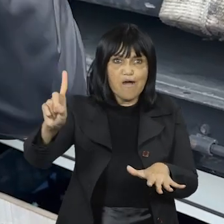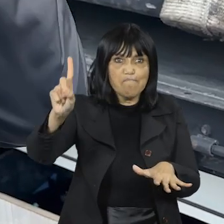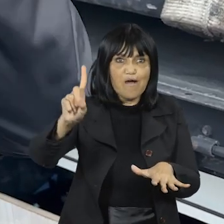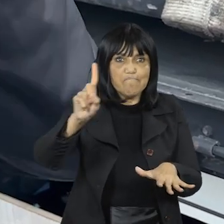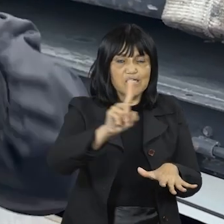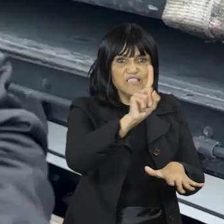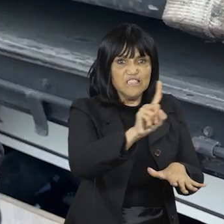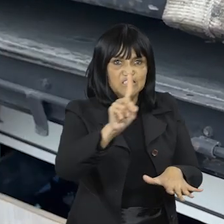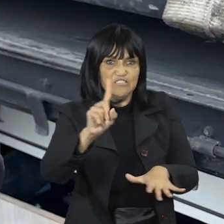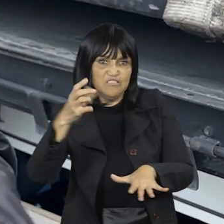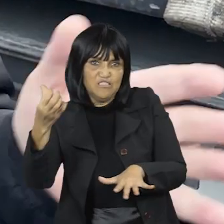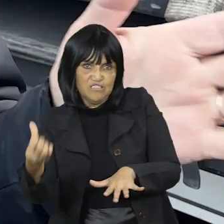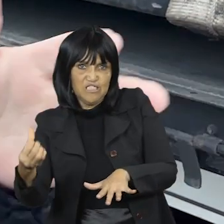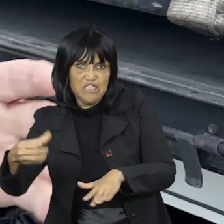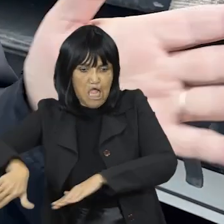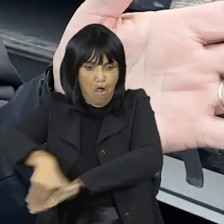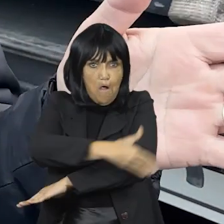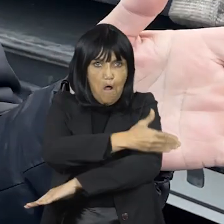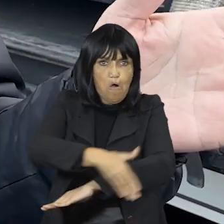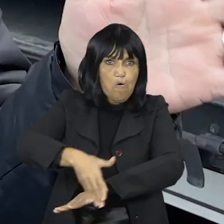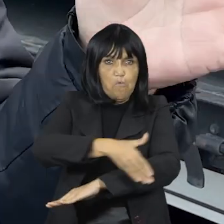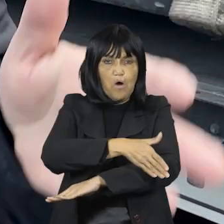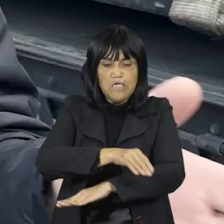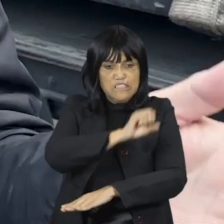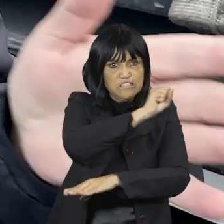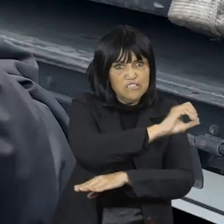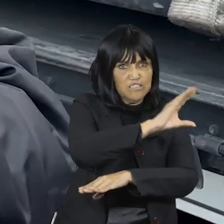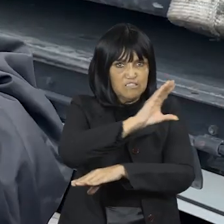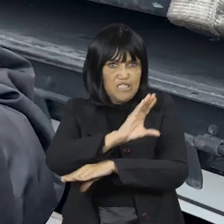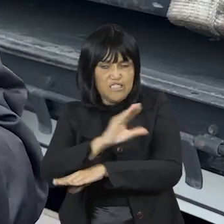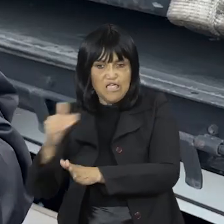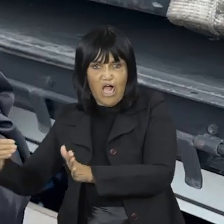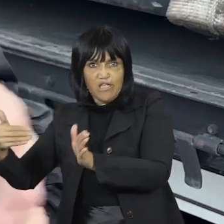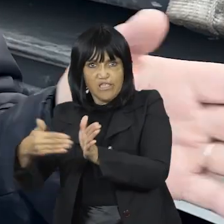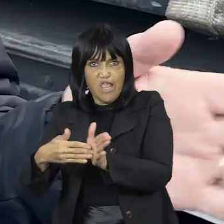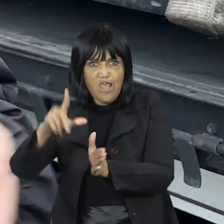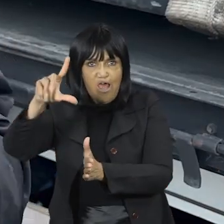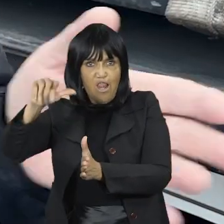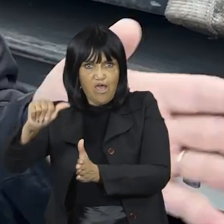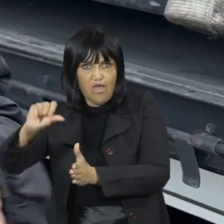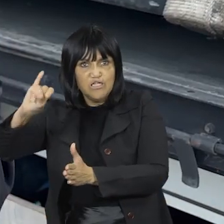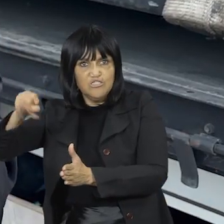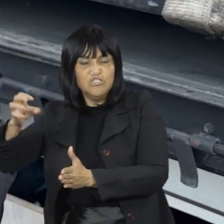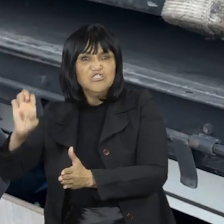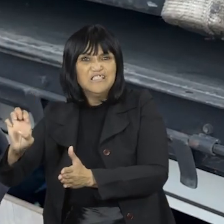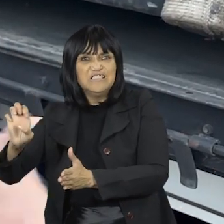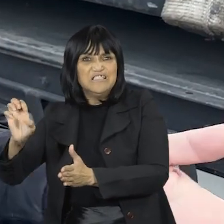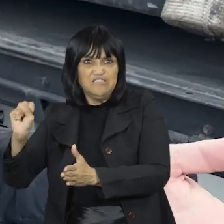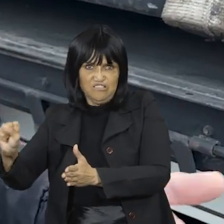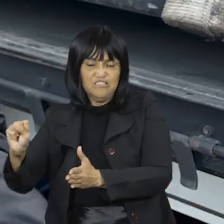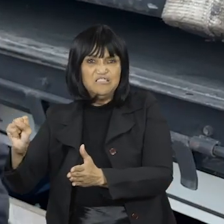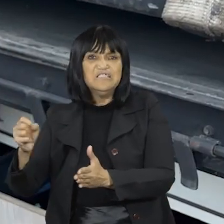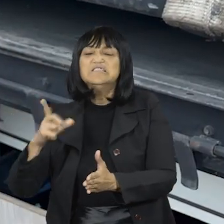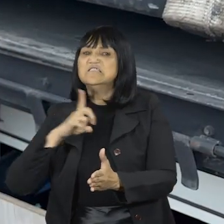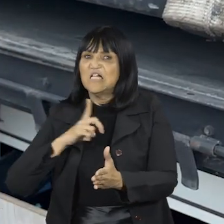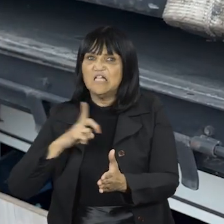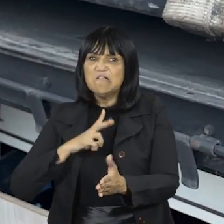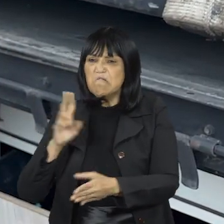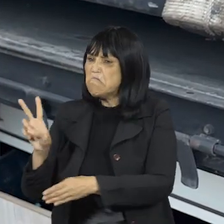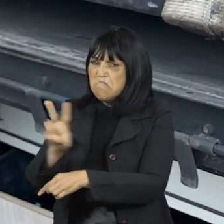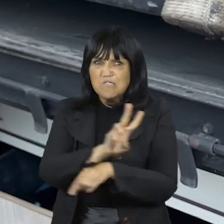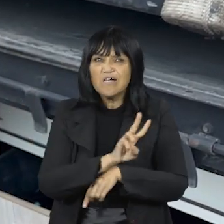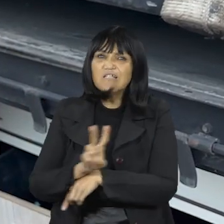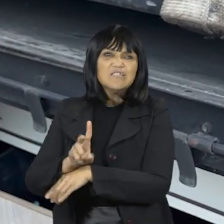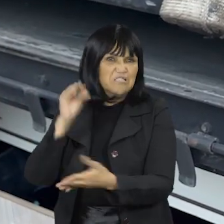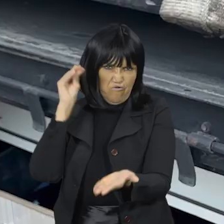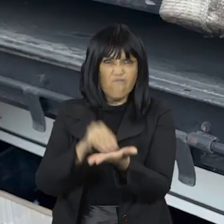aquela 116, mesmo que é um trecho ali da divisa Santa Catarina até Lages, roda muito caminhão de madeira ali. Não tem fiscalização nenhuma. O